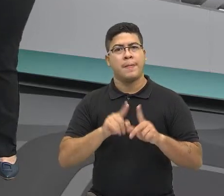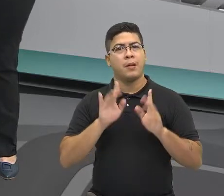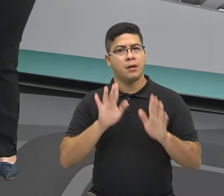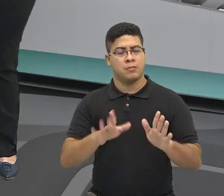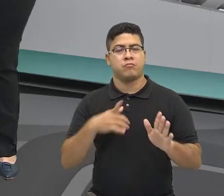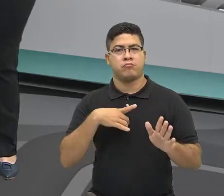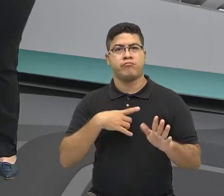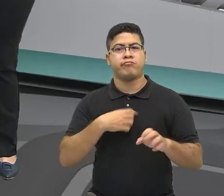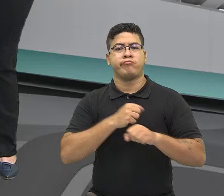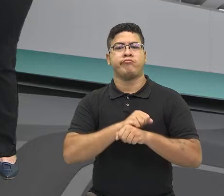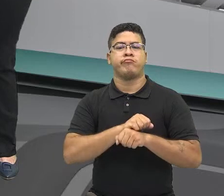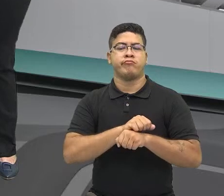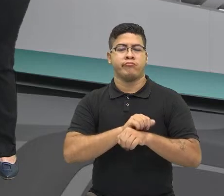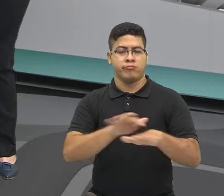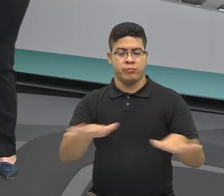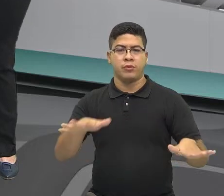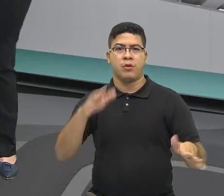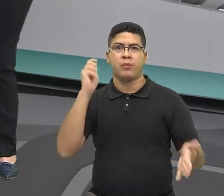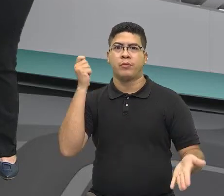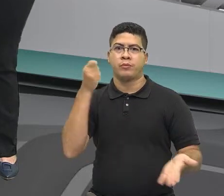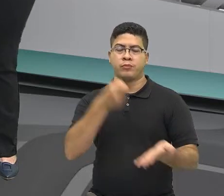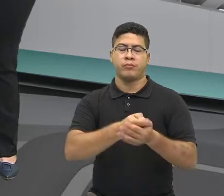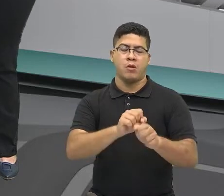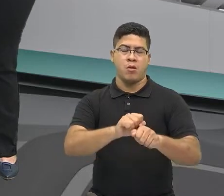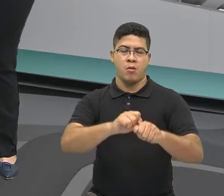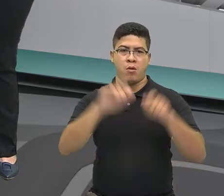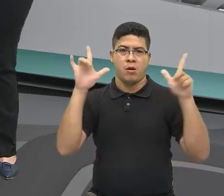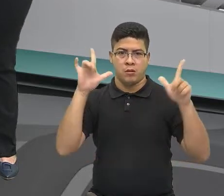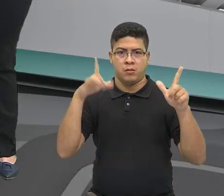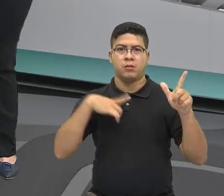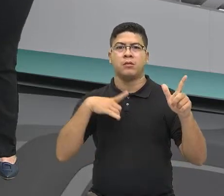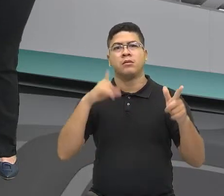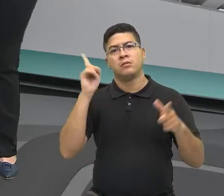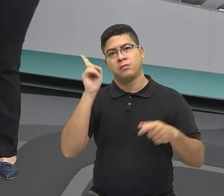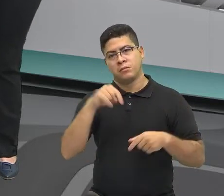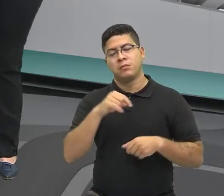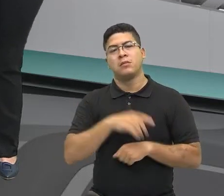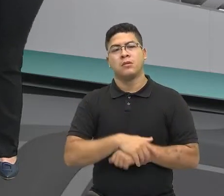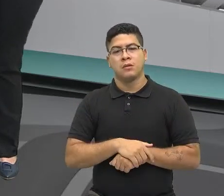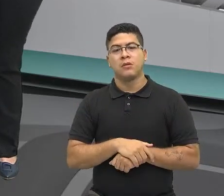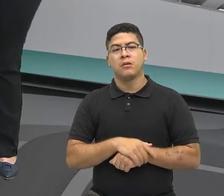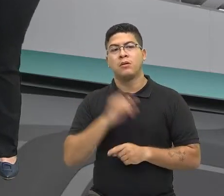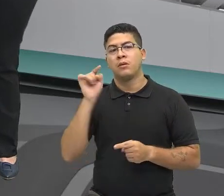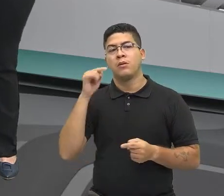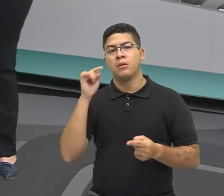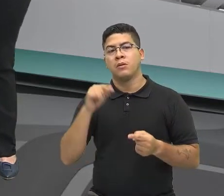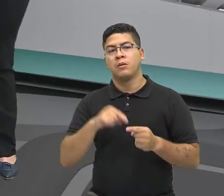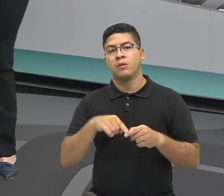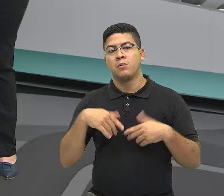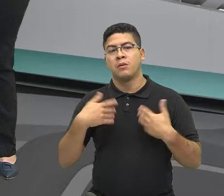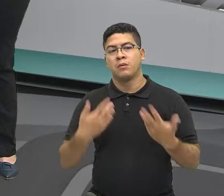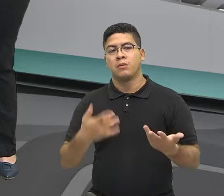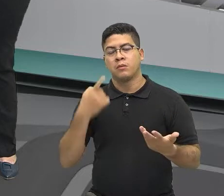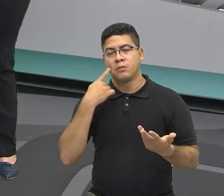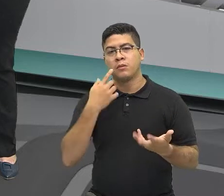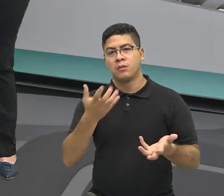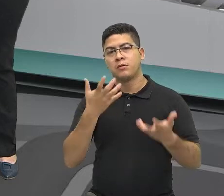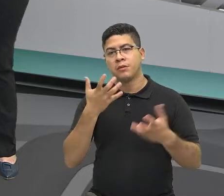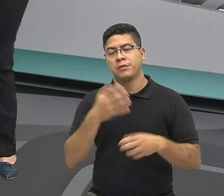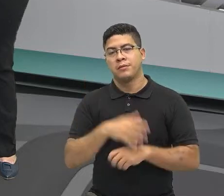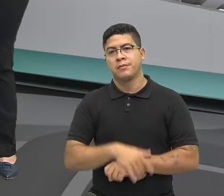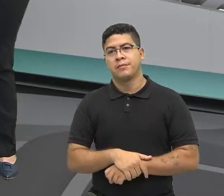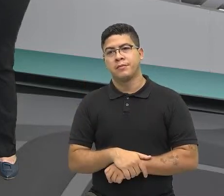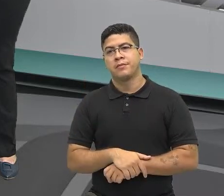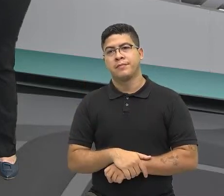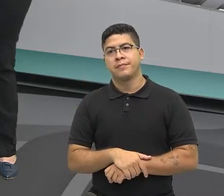assim ela impactou, né? Chegou e teve o objetivo que eles queriam. Então,